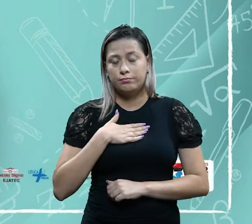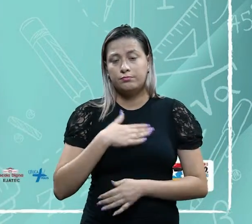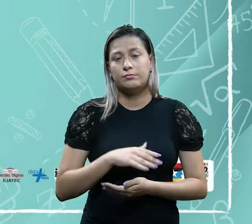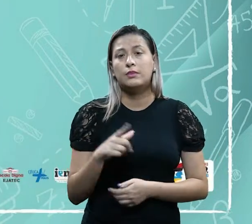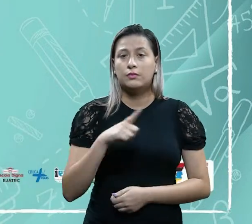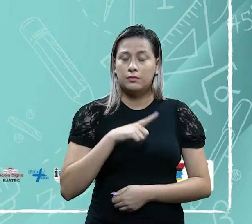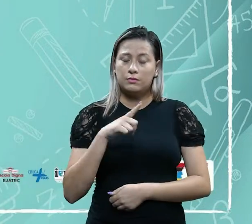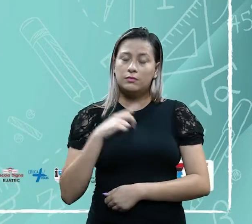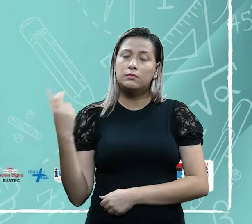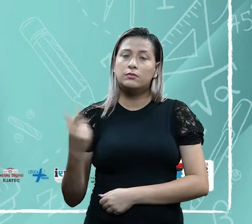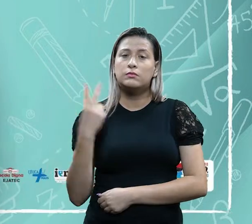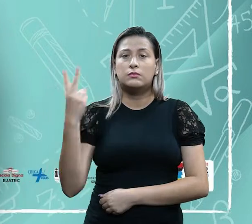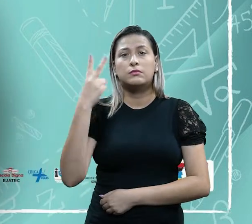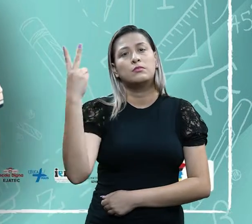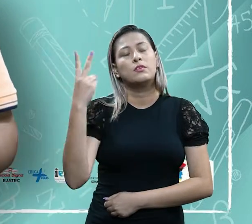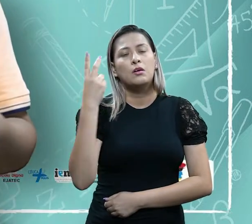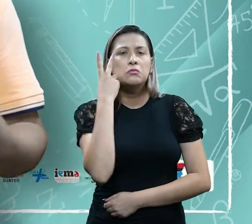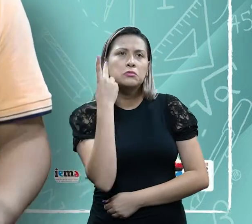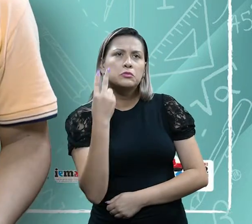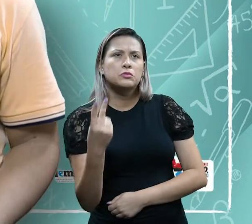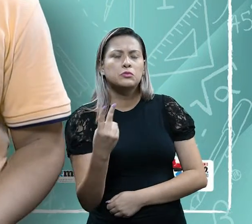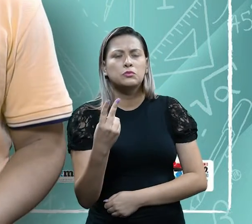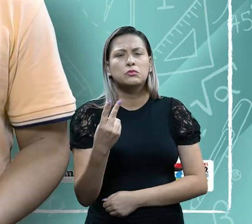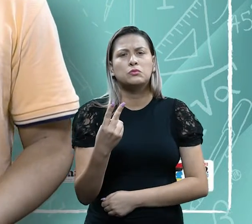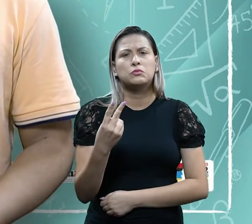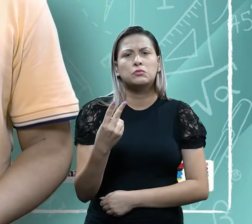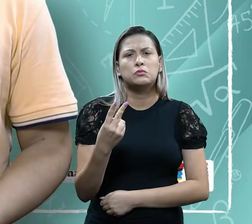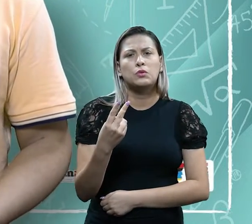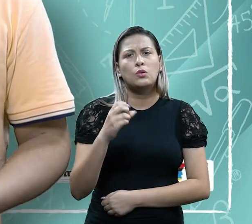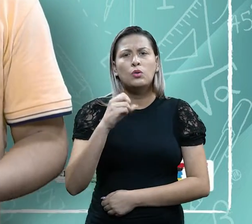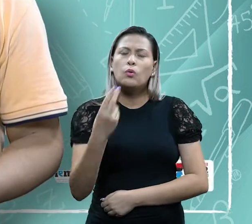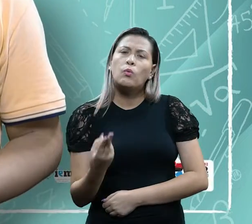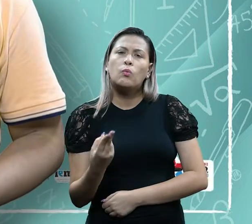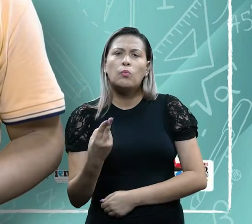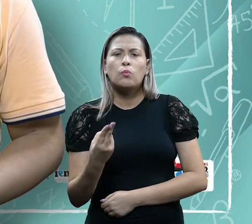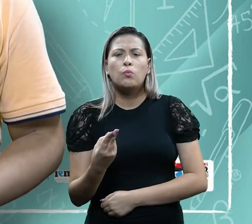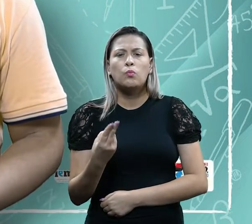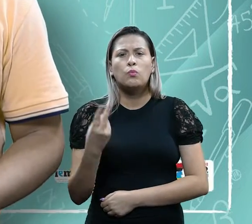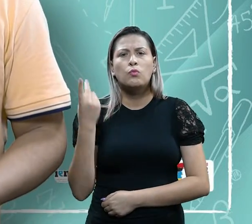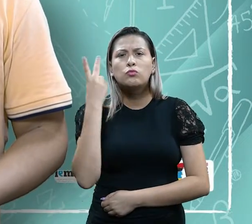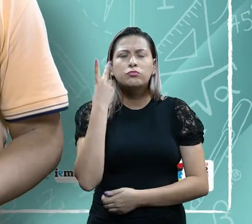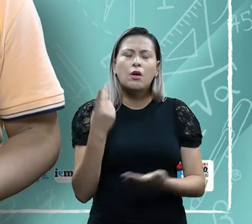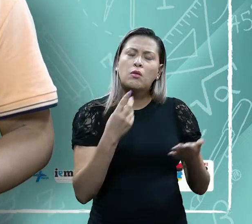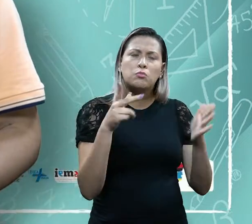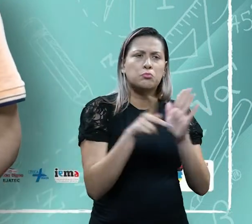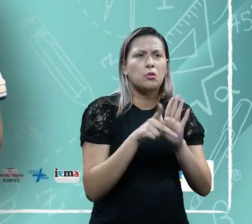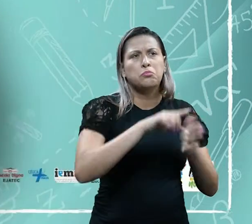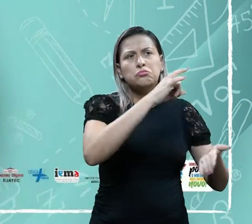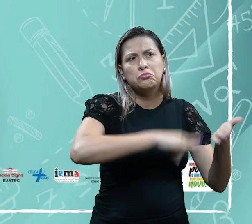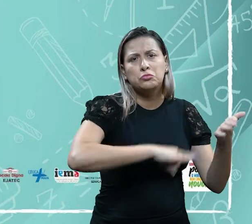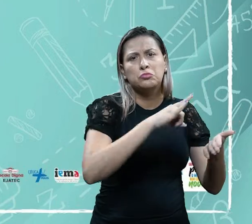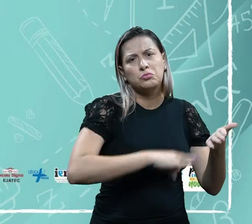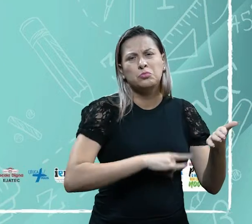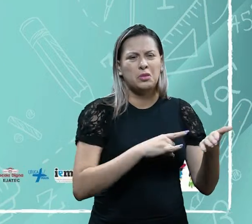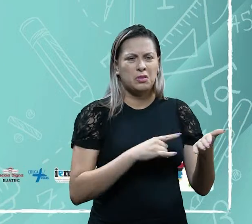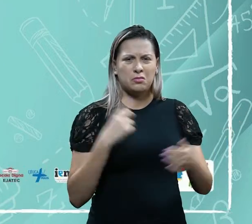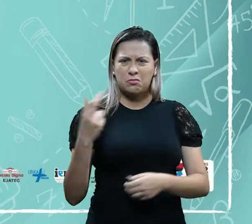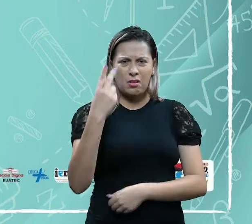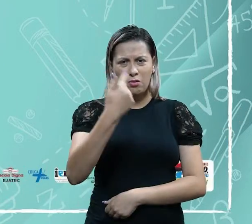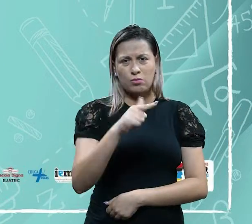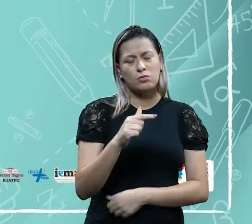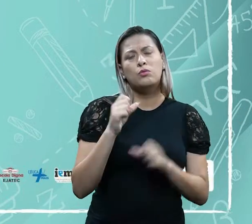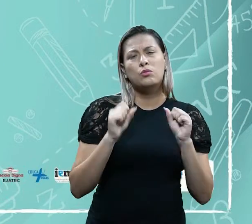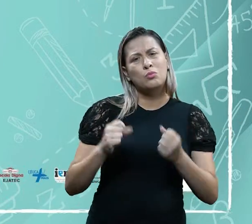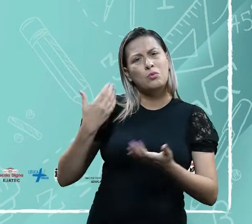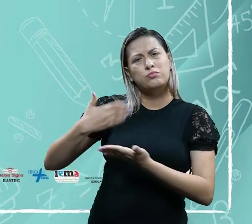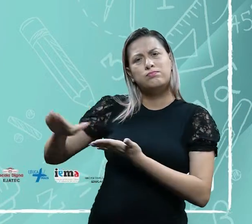tem um valor, um valor histórico, um valor documental. Não, ele não tem esse valor, então eu posso, de fato, eliminá-lo. Eu não tenho por